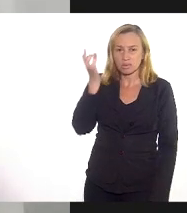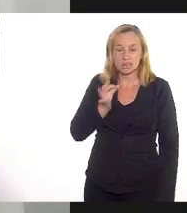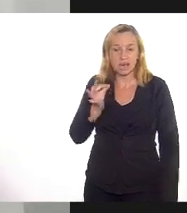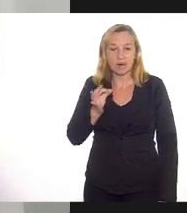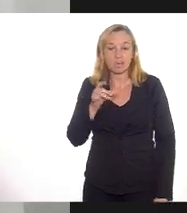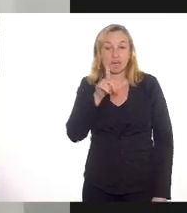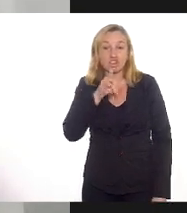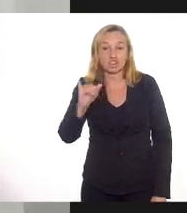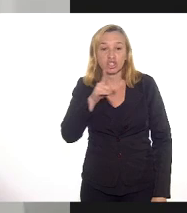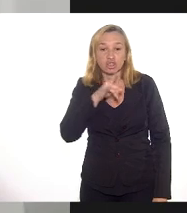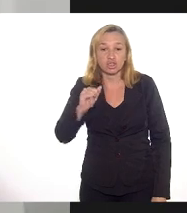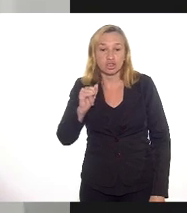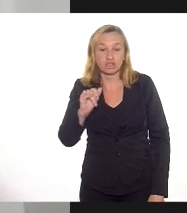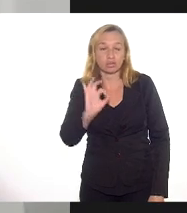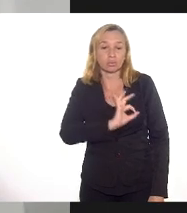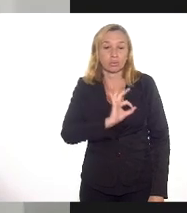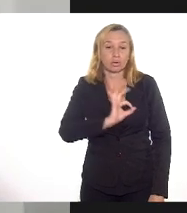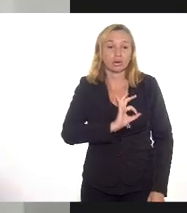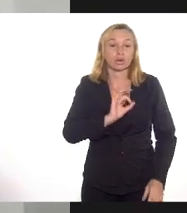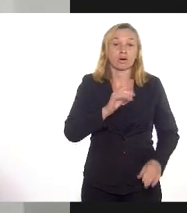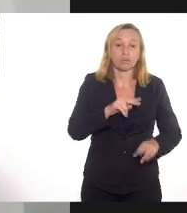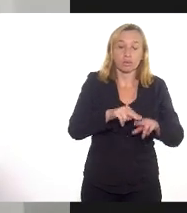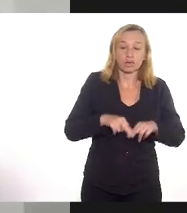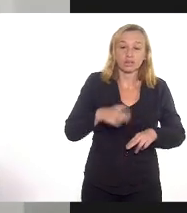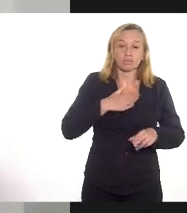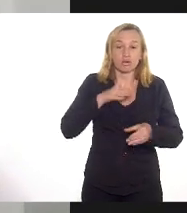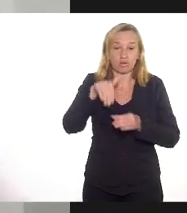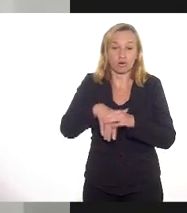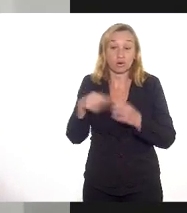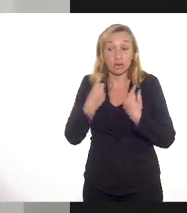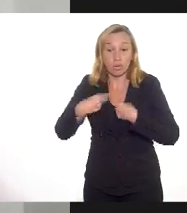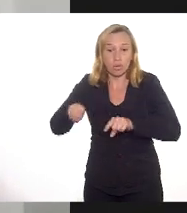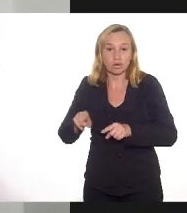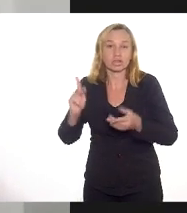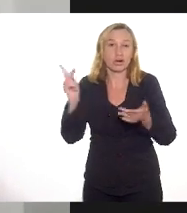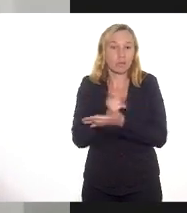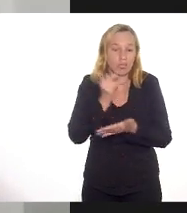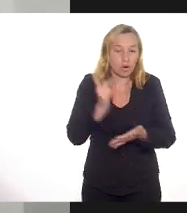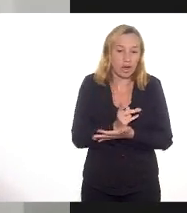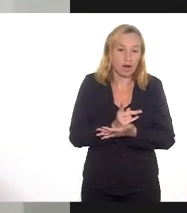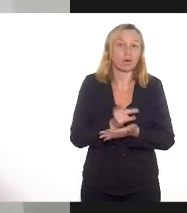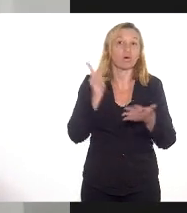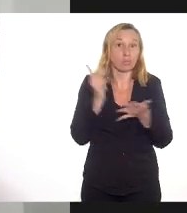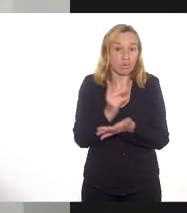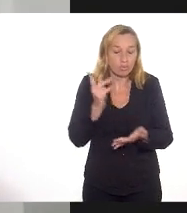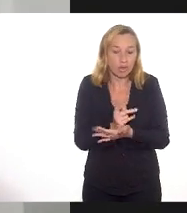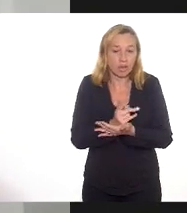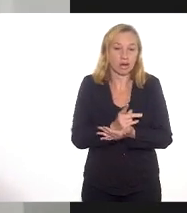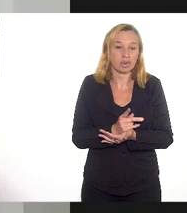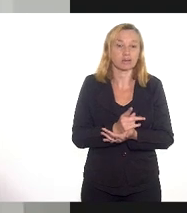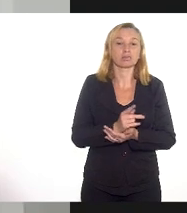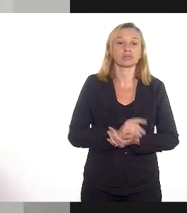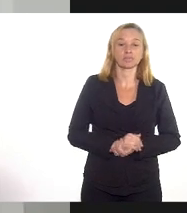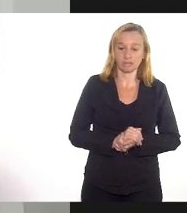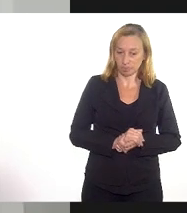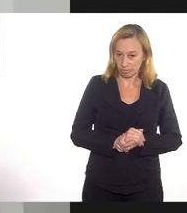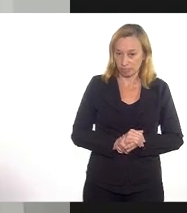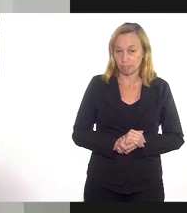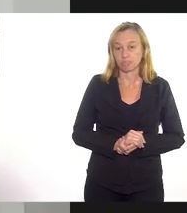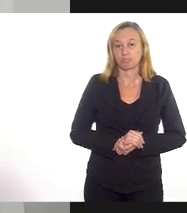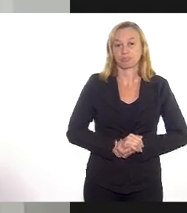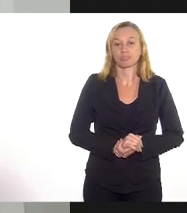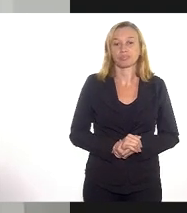policial. Portanto, o meu voto é contrário, é um erro isso. Repito, é um erro. Do jeito que está, é um